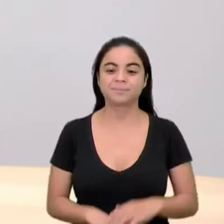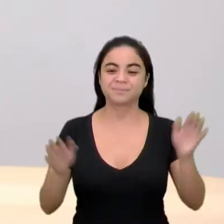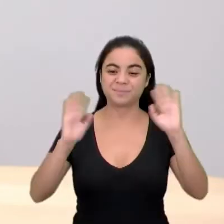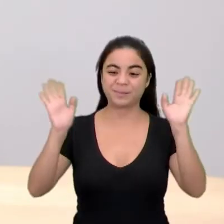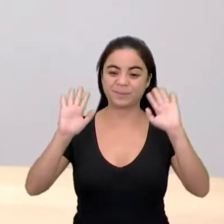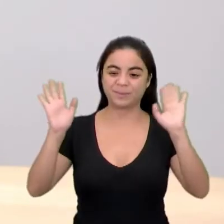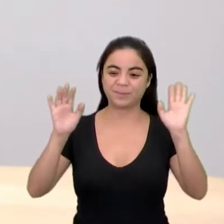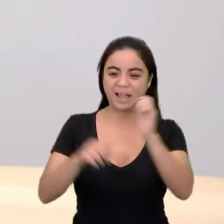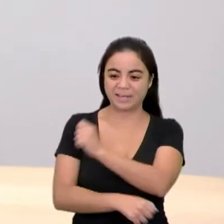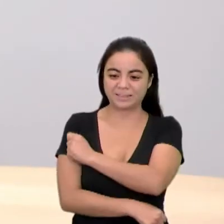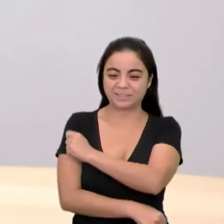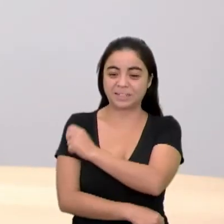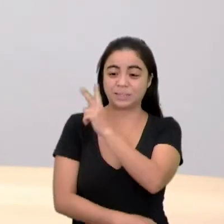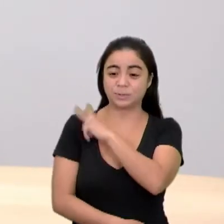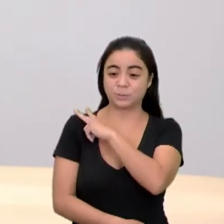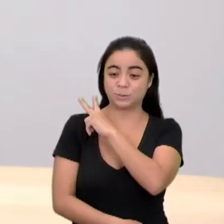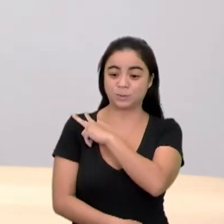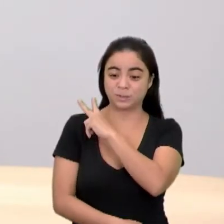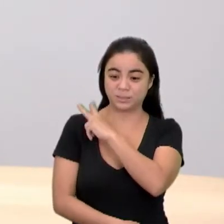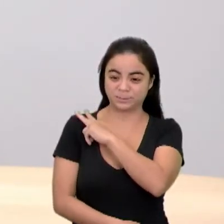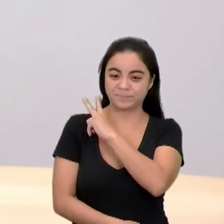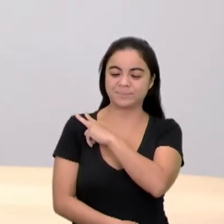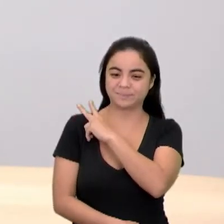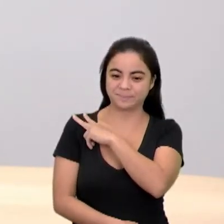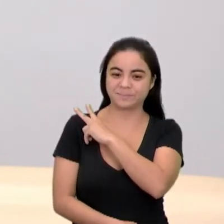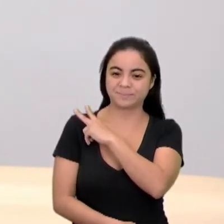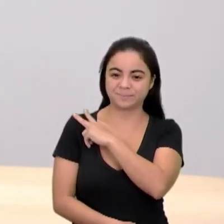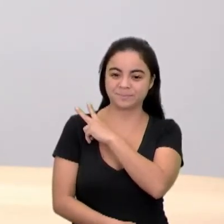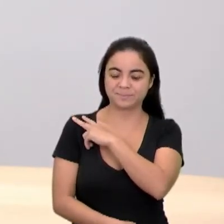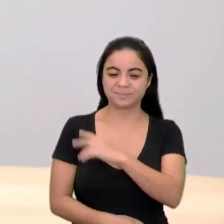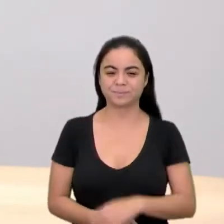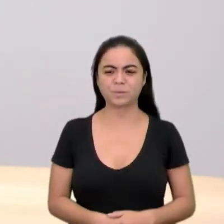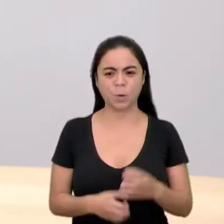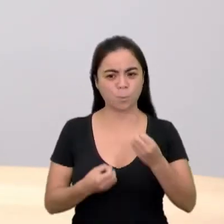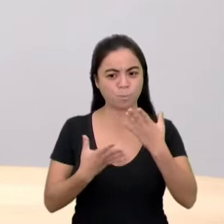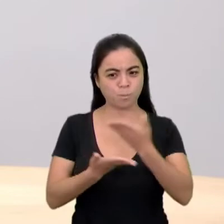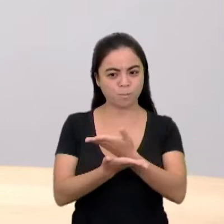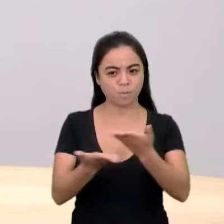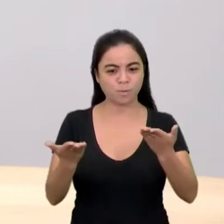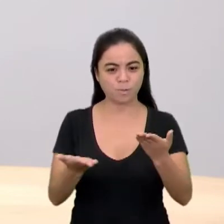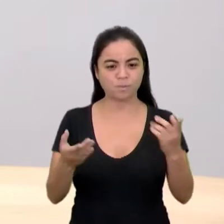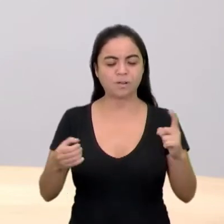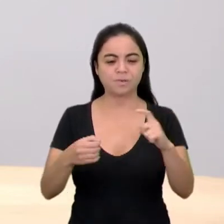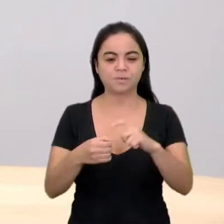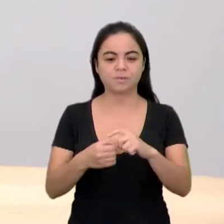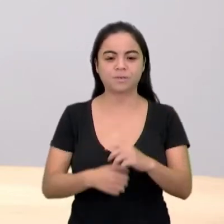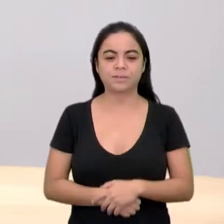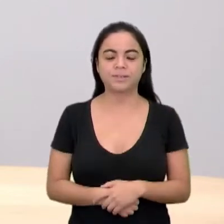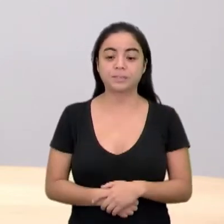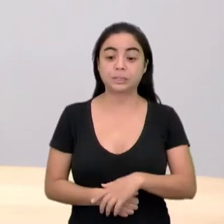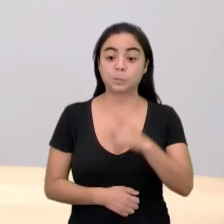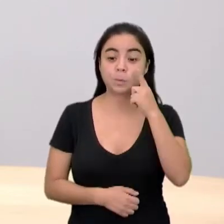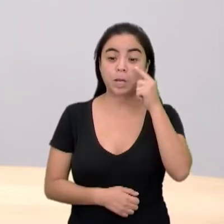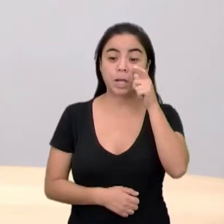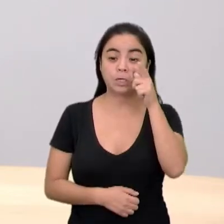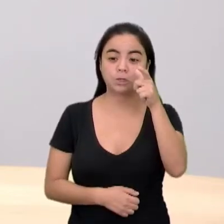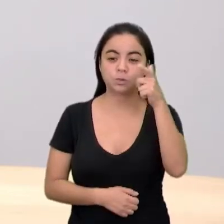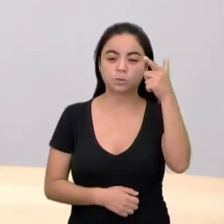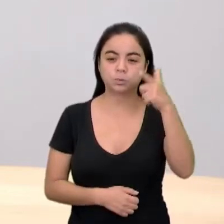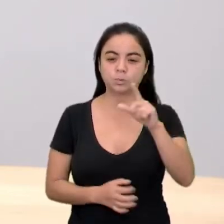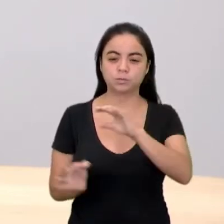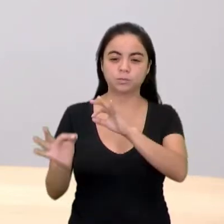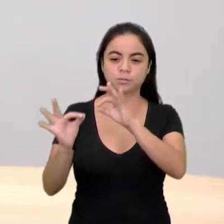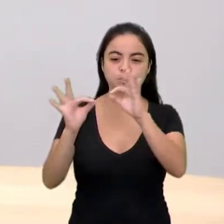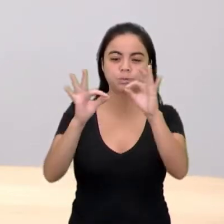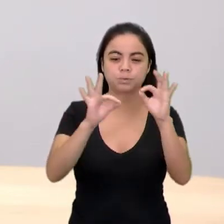Olá, estudantes da segunda série do ensino médio. Que bom que vocês estão aí de volta assistindo mais um vídeo, né?